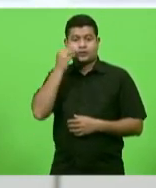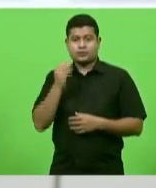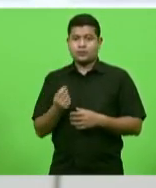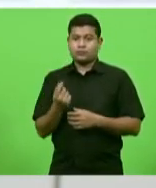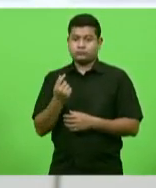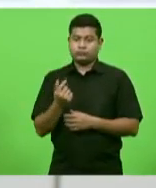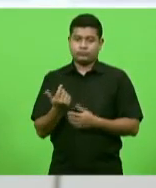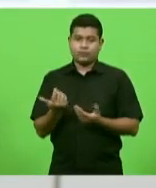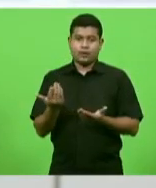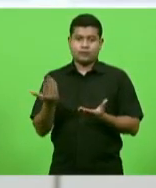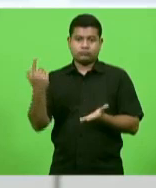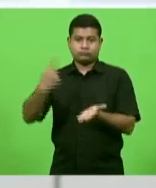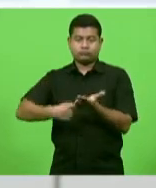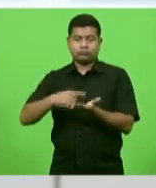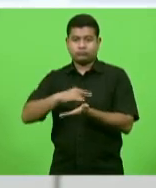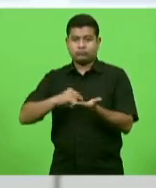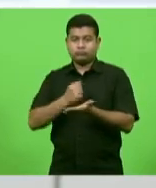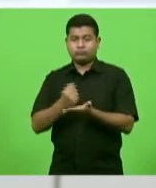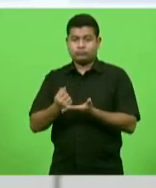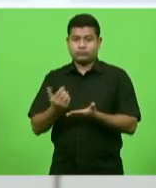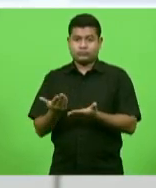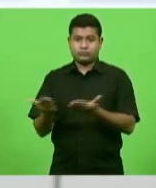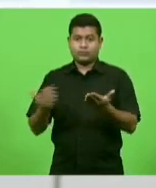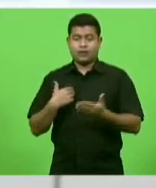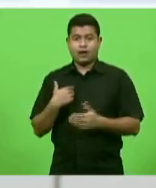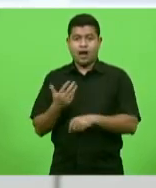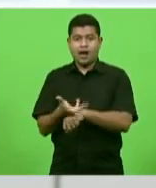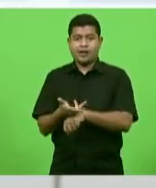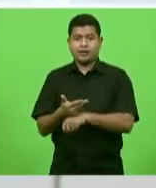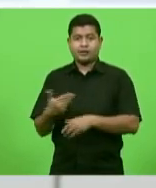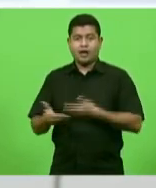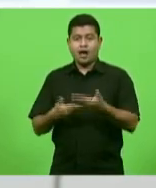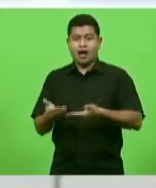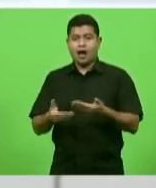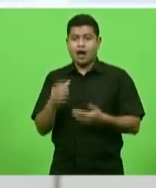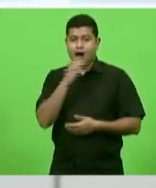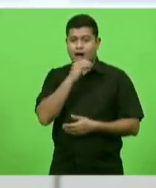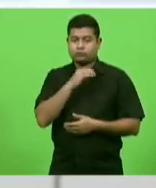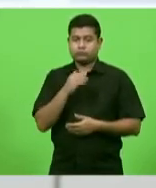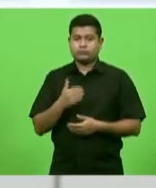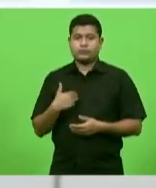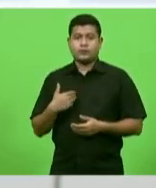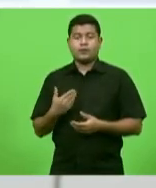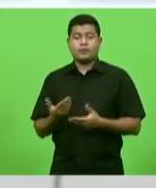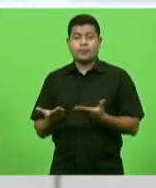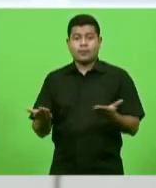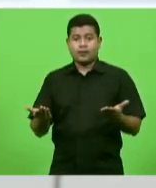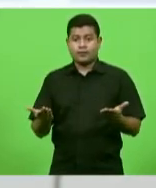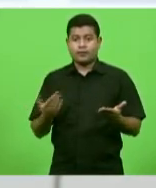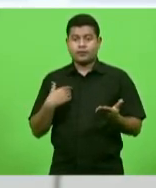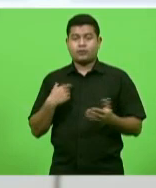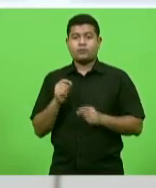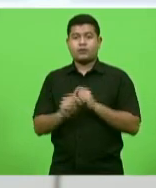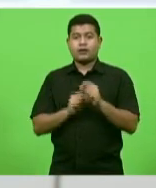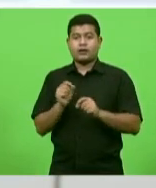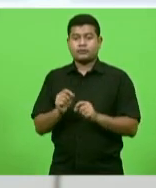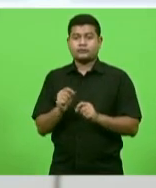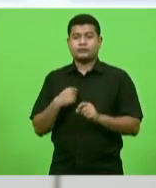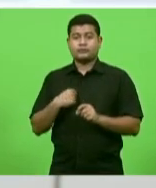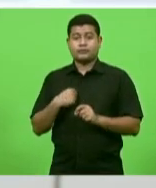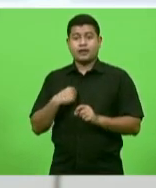que conveniente agilidade e rapidez na tramitação do processo de correria da influência e